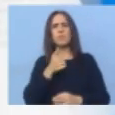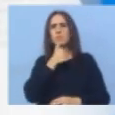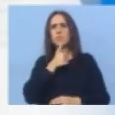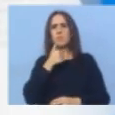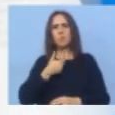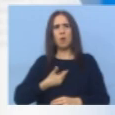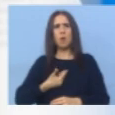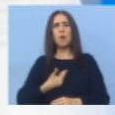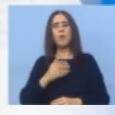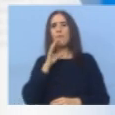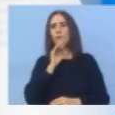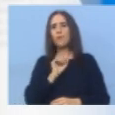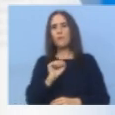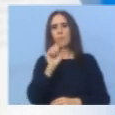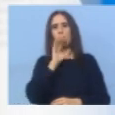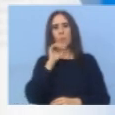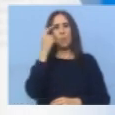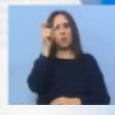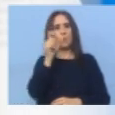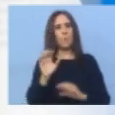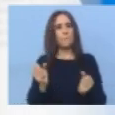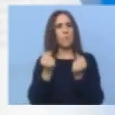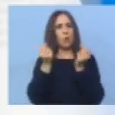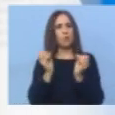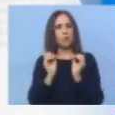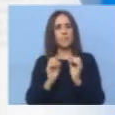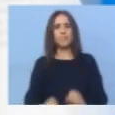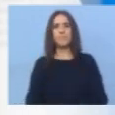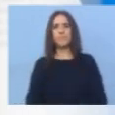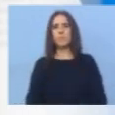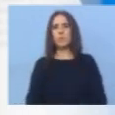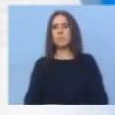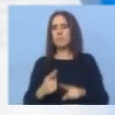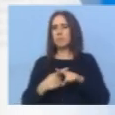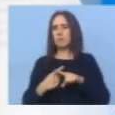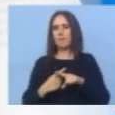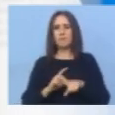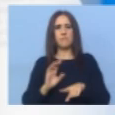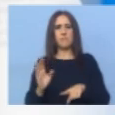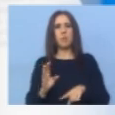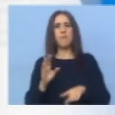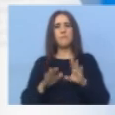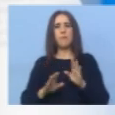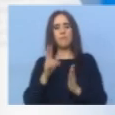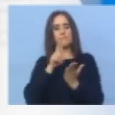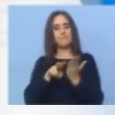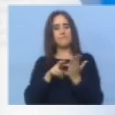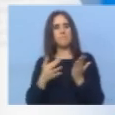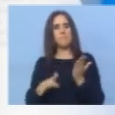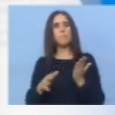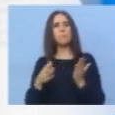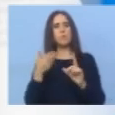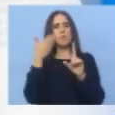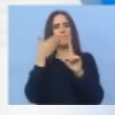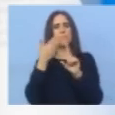Não me recusaste o teu filho, o teu único filho. E às vezes tão mal lido, porque ficamos centrados em coisas que se calhar não